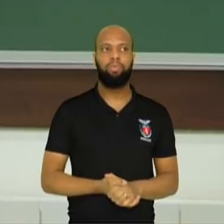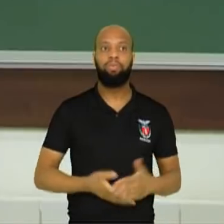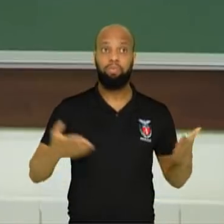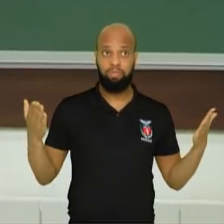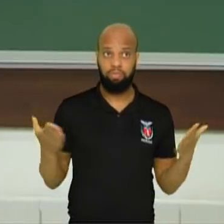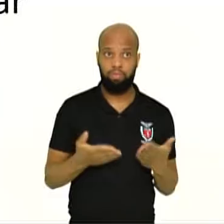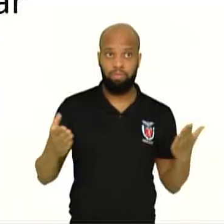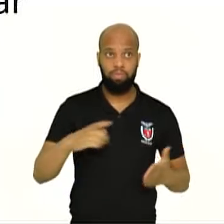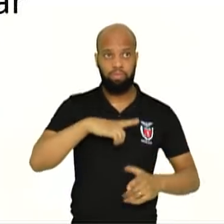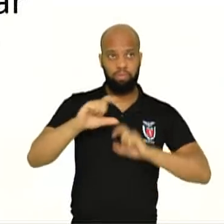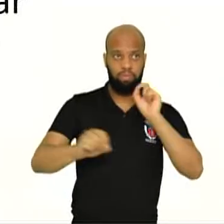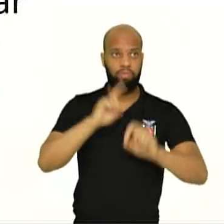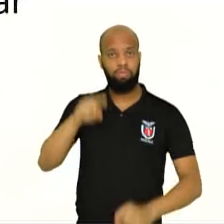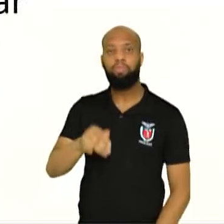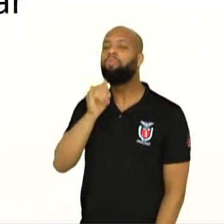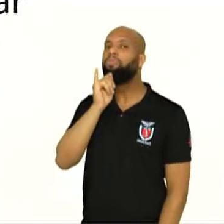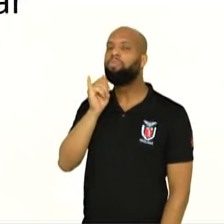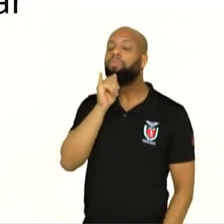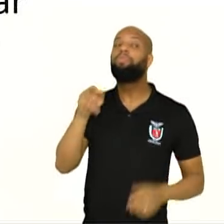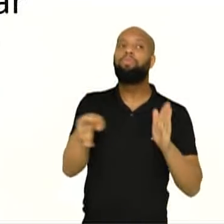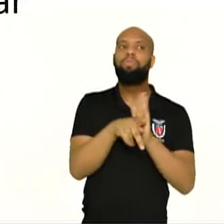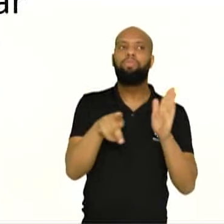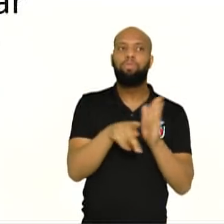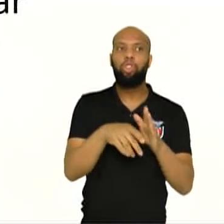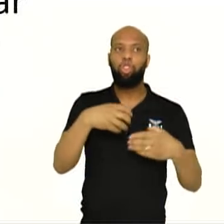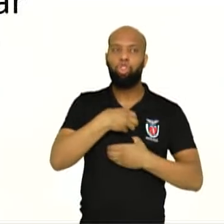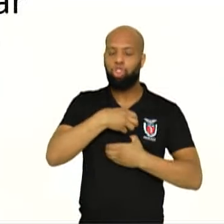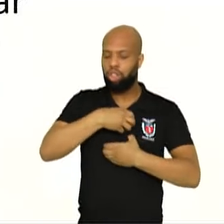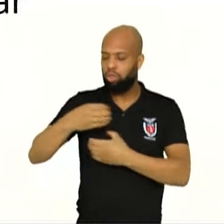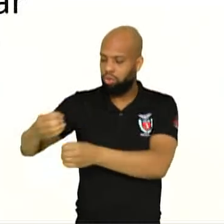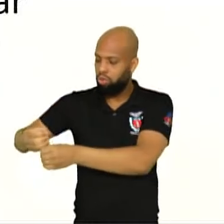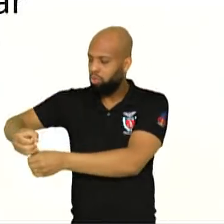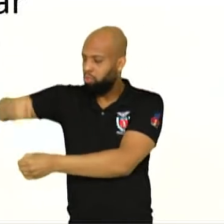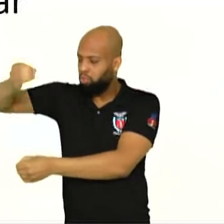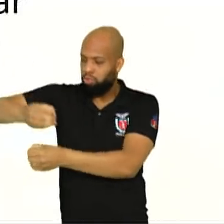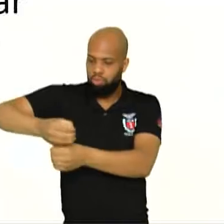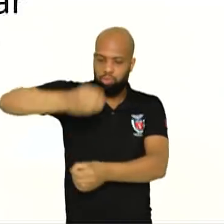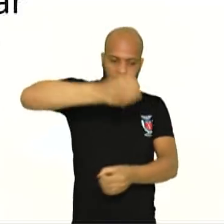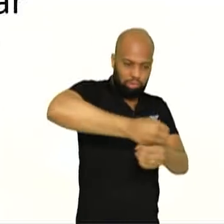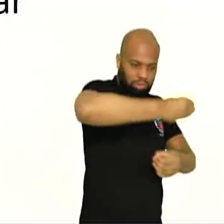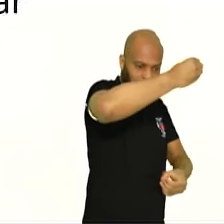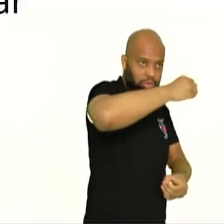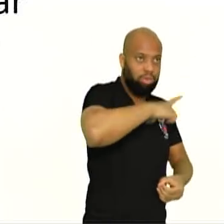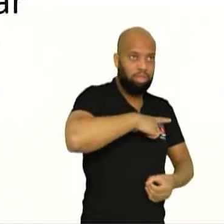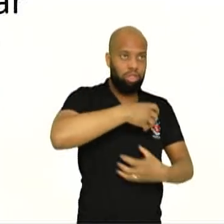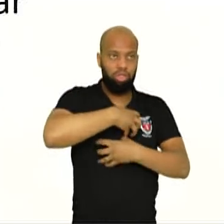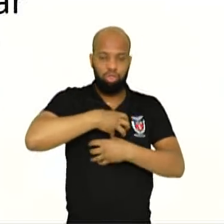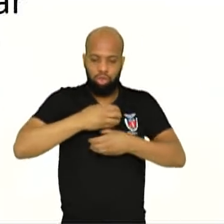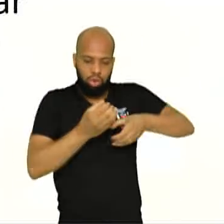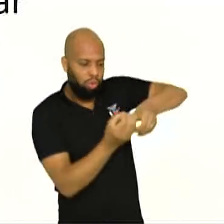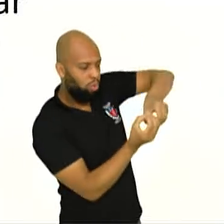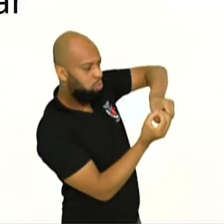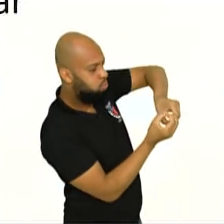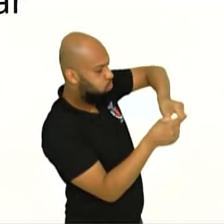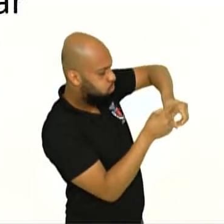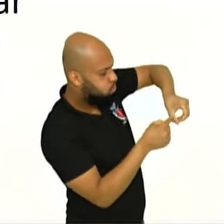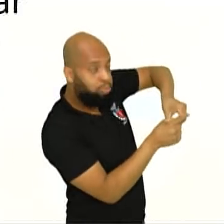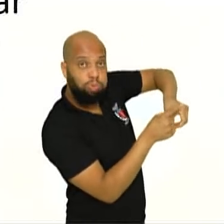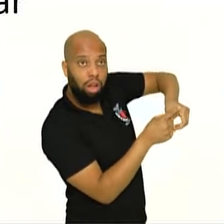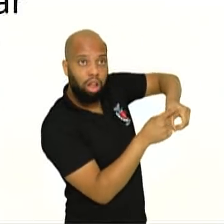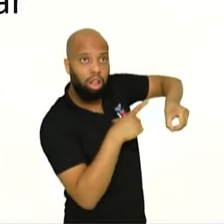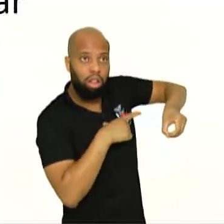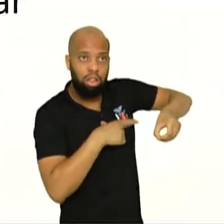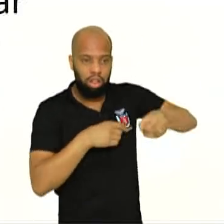aqui na tela a gente tem um exemplo de uma esponja tubular, que você tem a abertura dela bem grande e aí o corpo